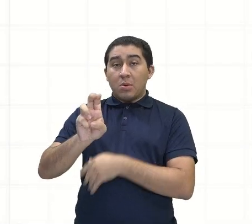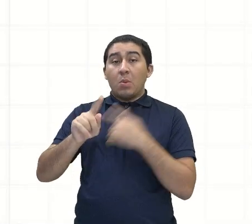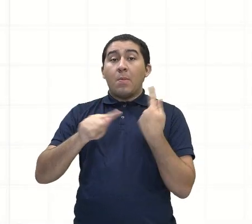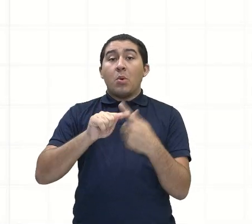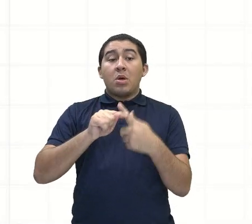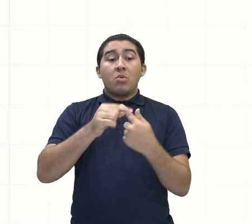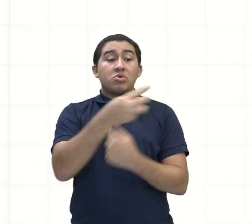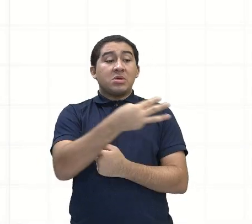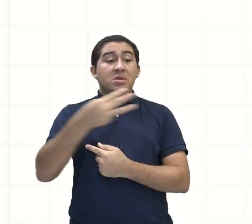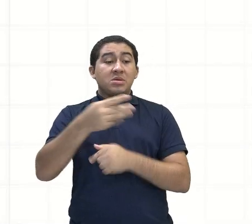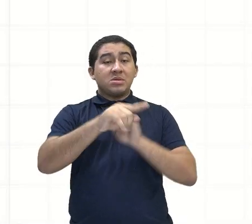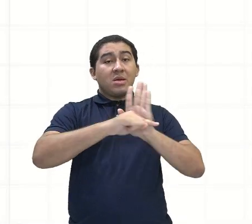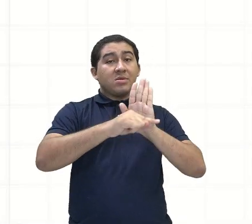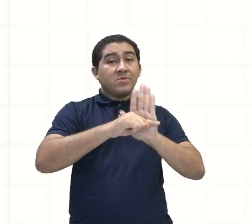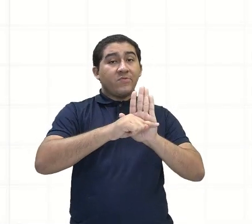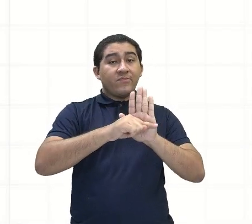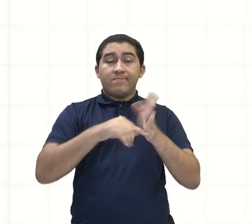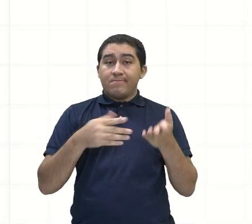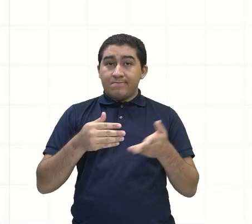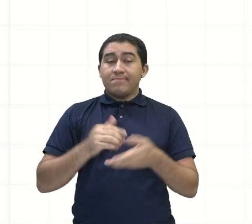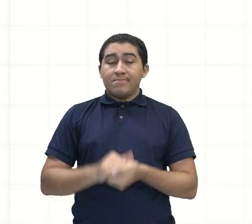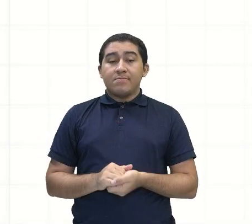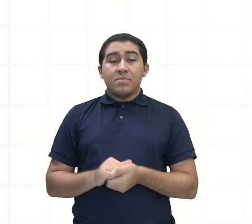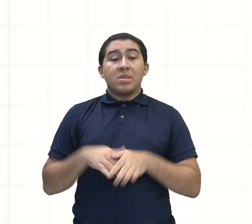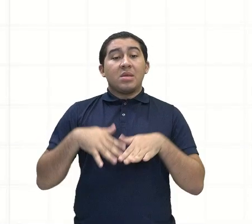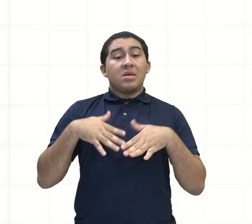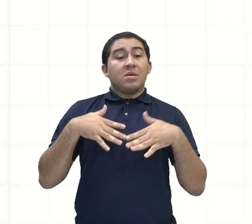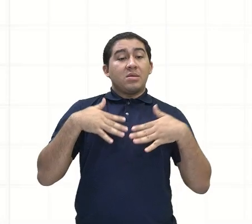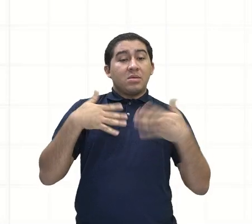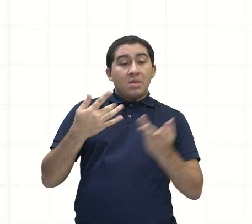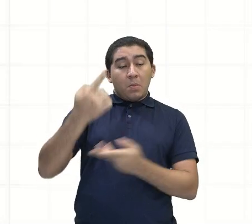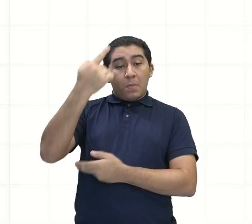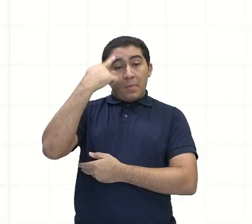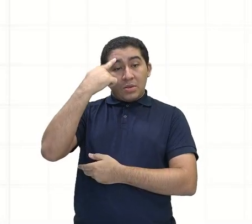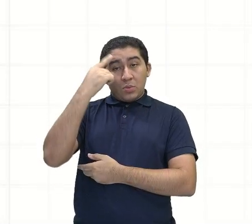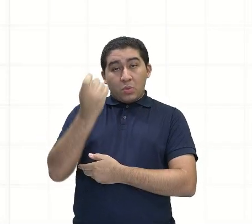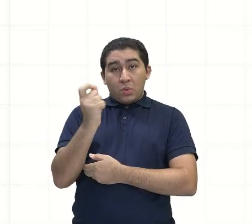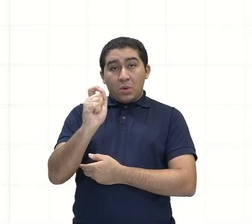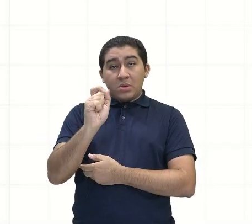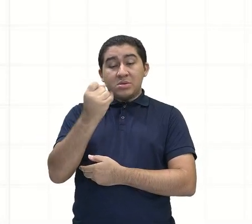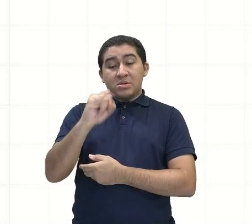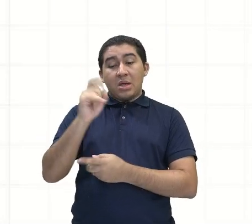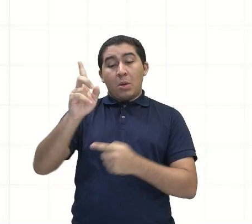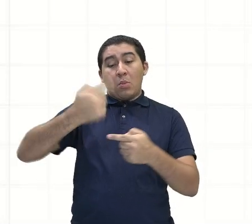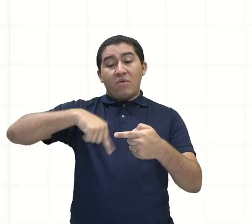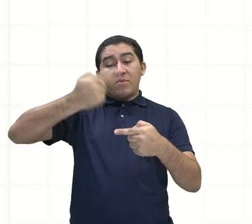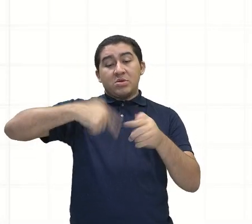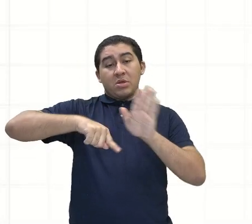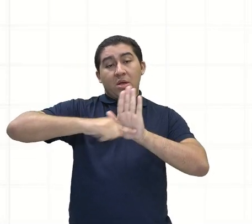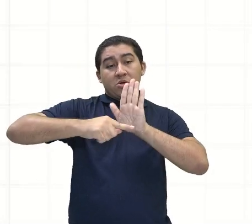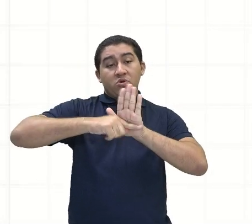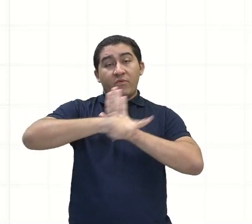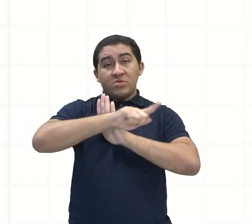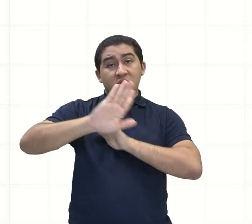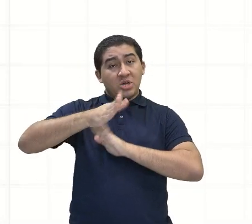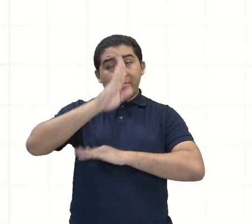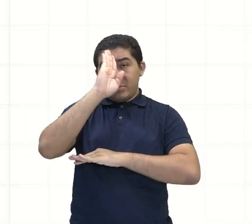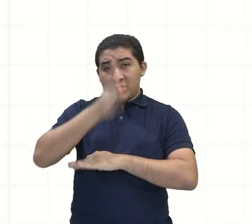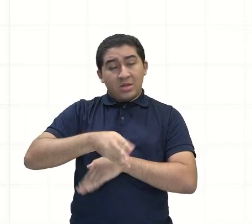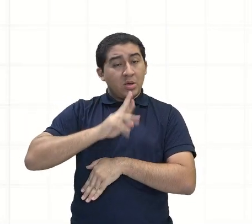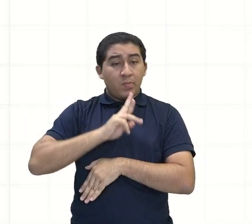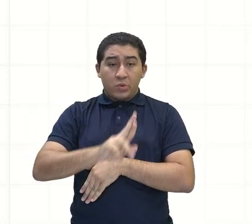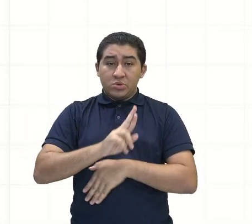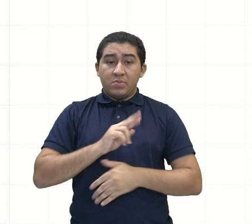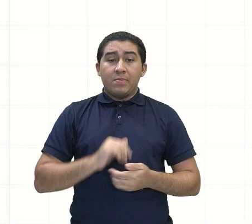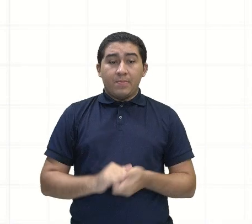o 33 é negativo, tá? Então, naturalmente aqui, ó, como é uma fração negativa, você já poderia matar logo de